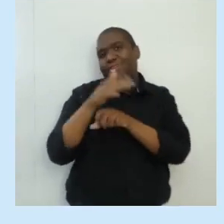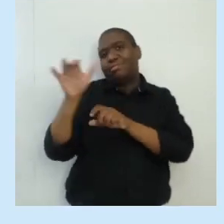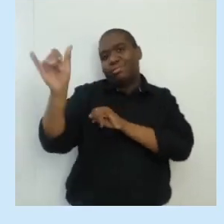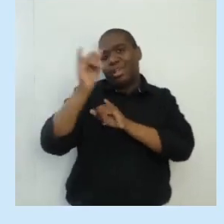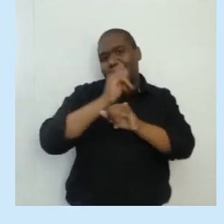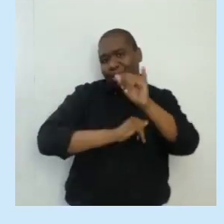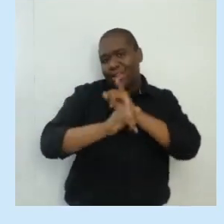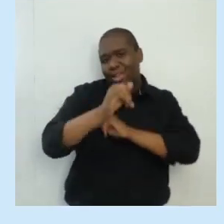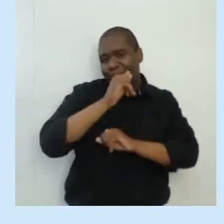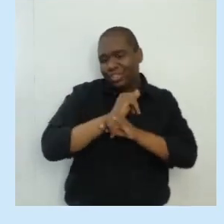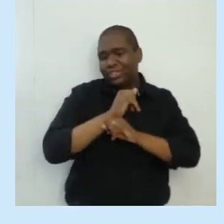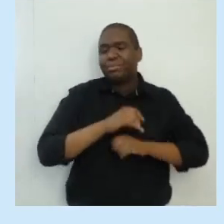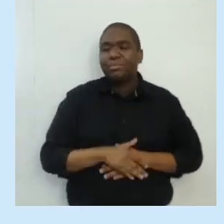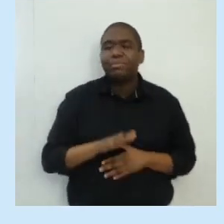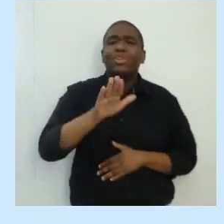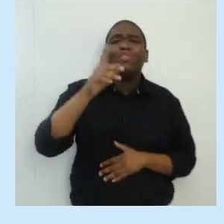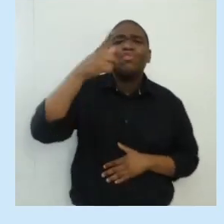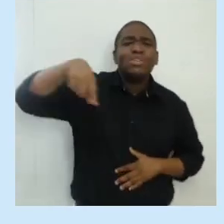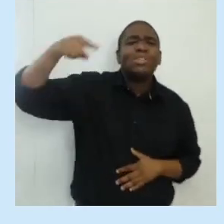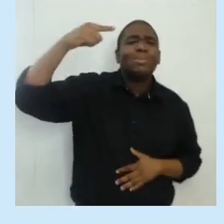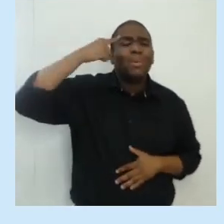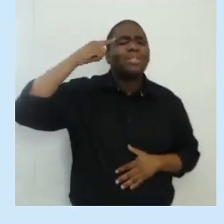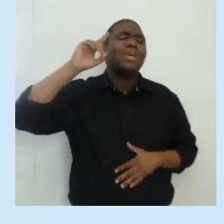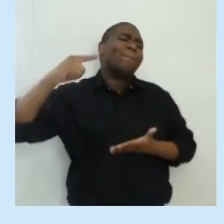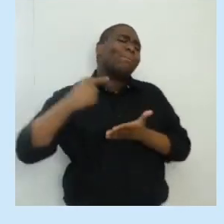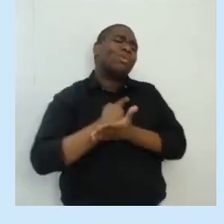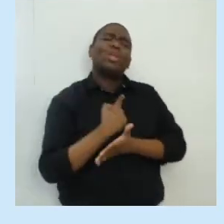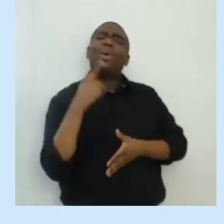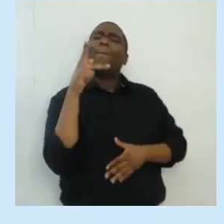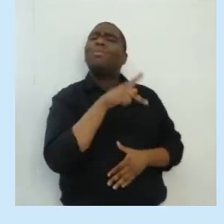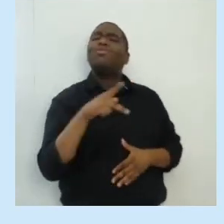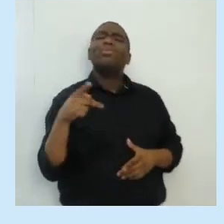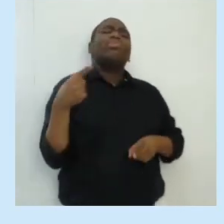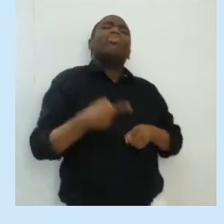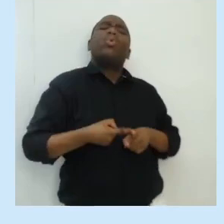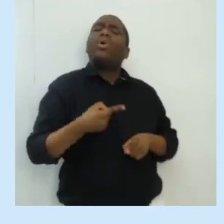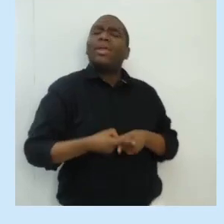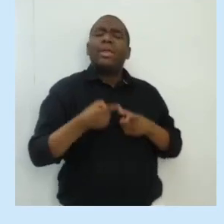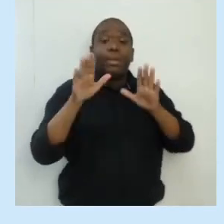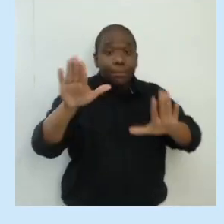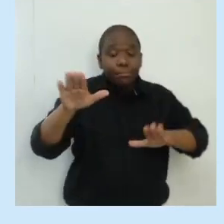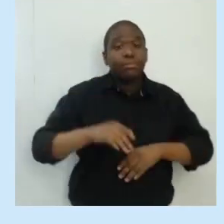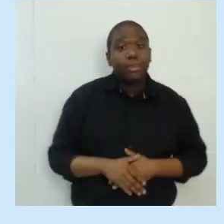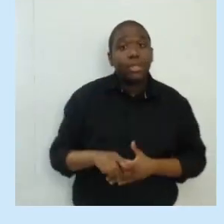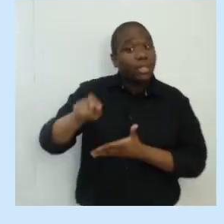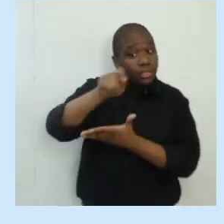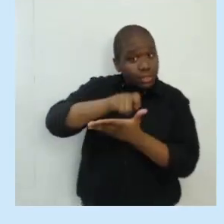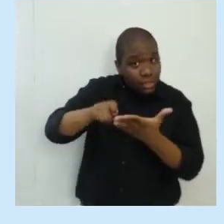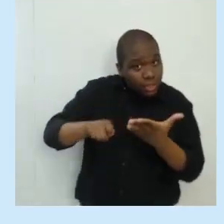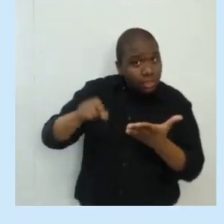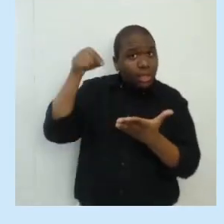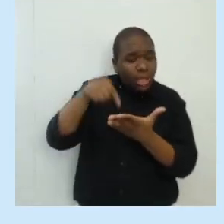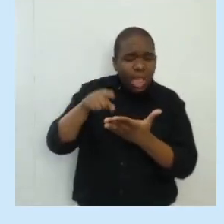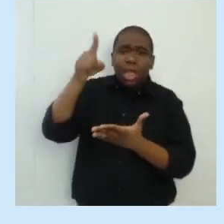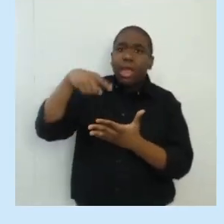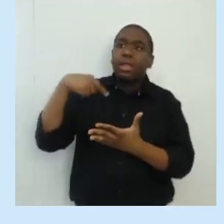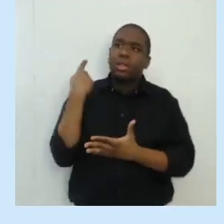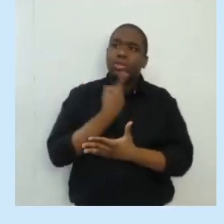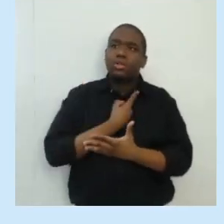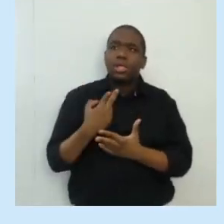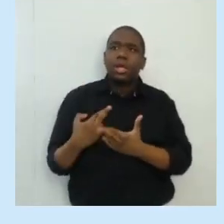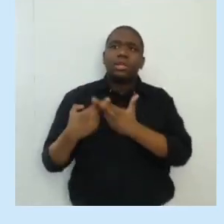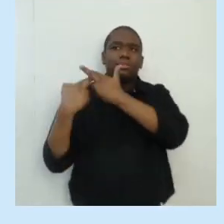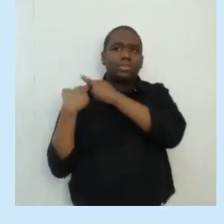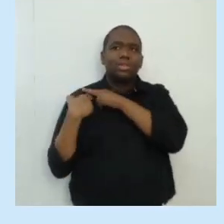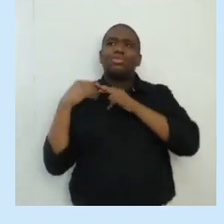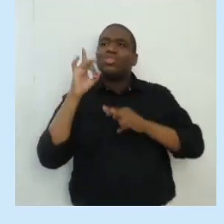colegas. Aí vocês vão me perguntar, por que, professora? Porque a escrita é uma responsabilidade nossa, não apenas com